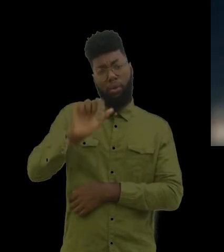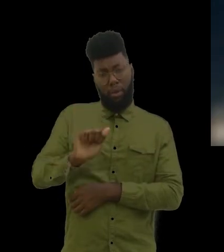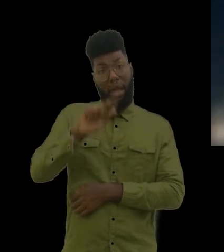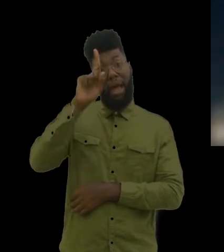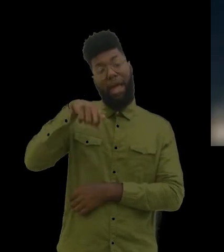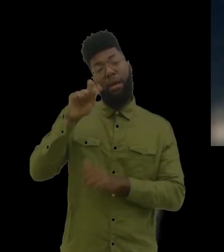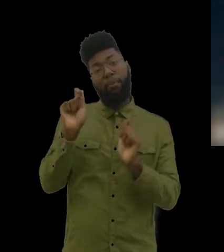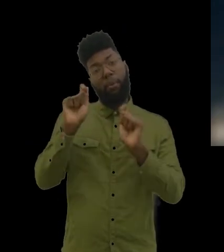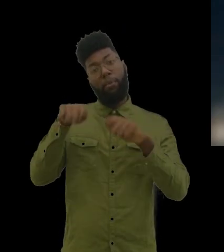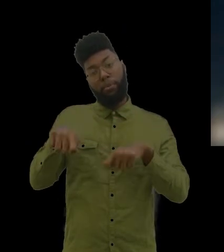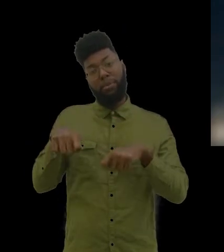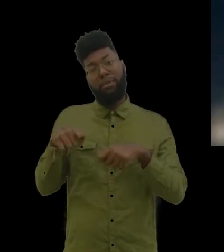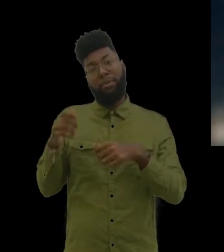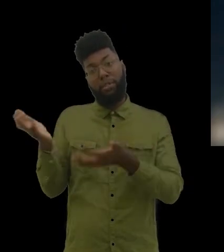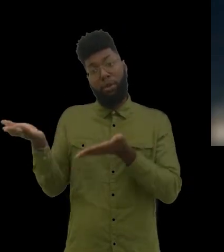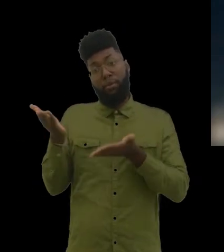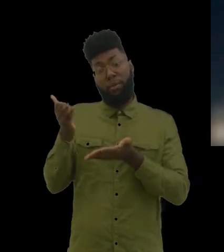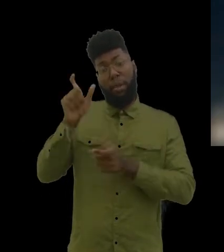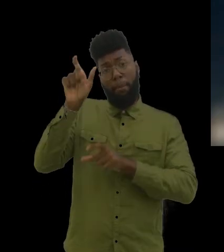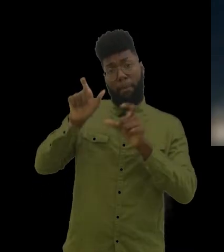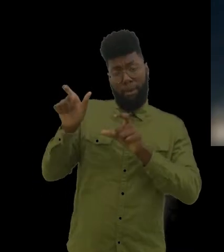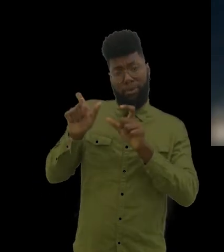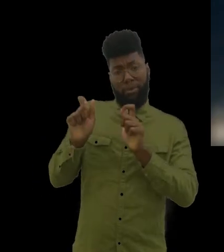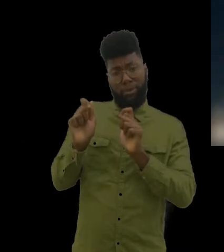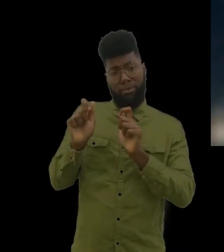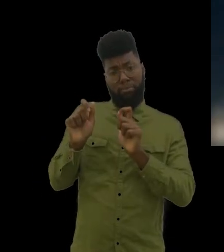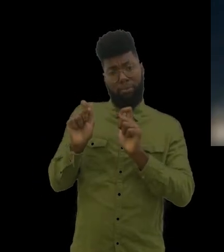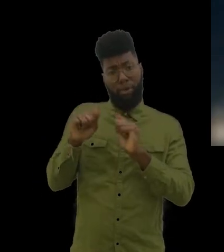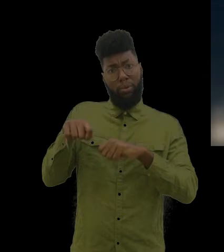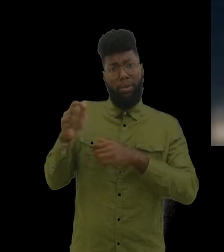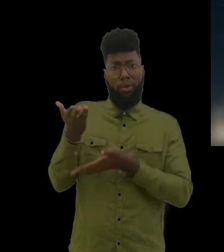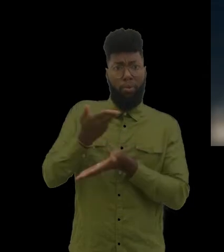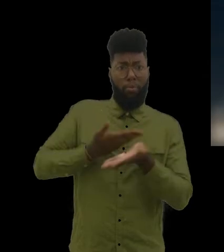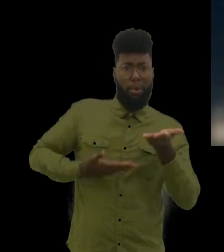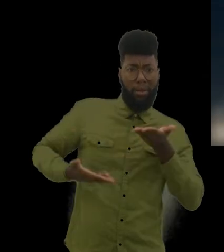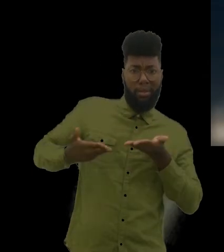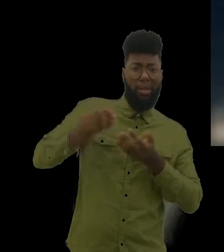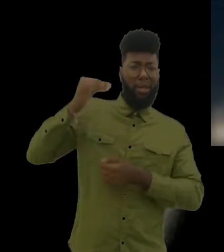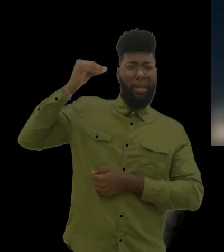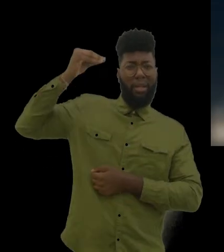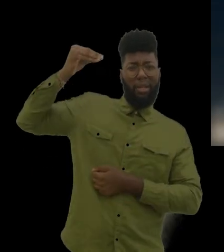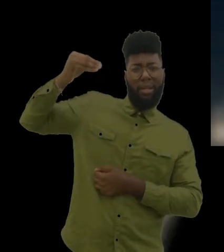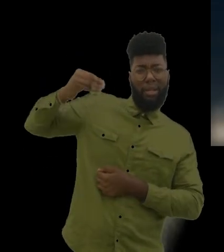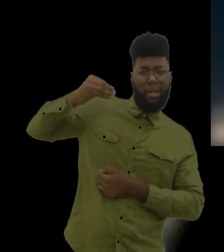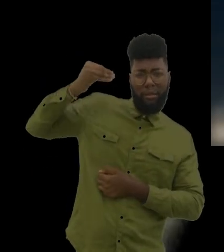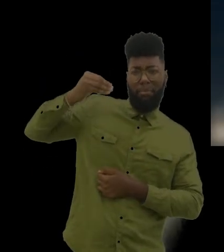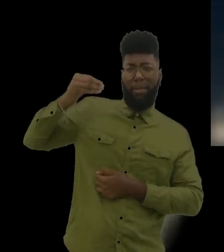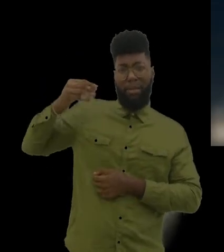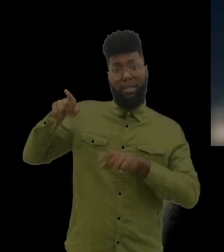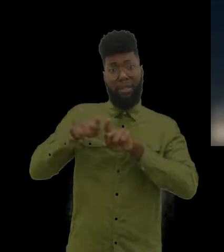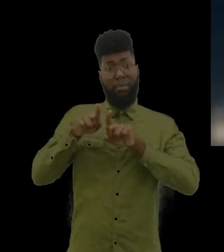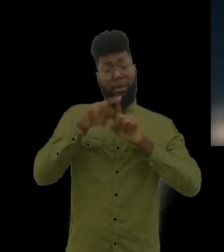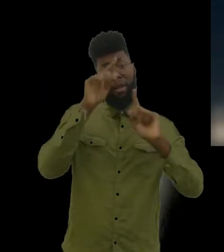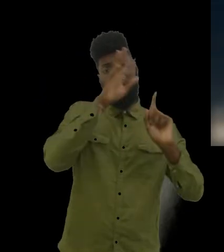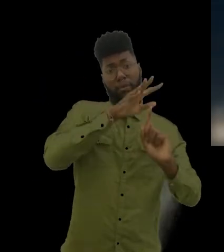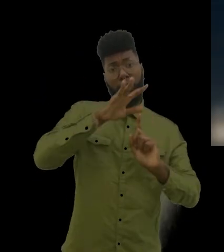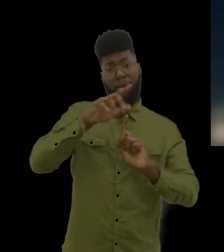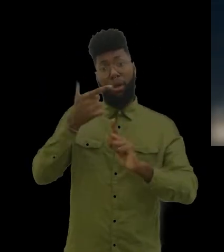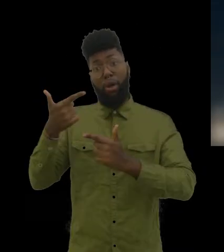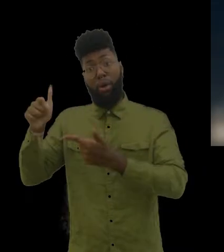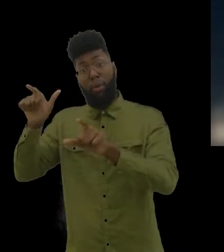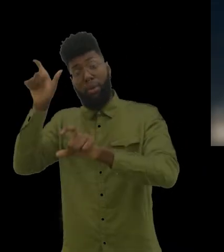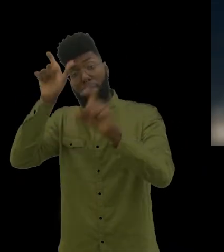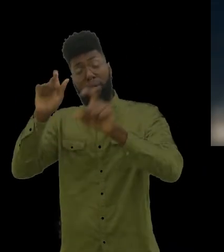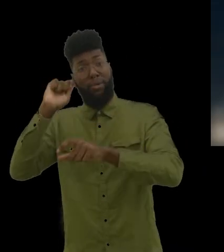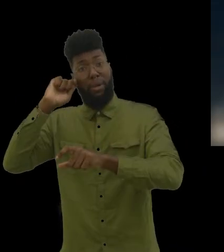possam compartilhar suas experiências de sucesso e talvez ser inspiração, né, para algumas pessoas. Eu acho